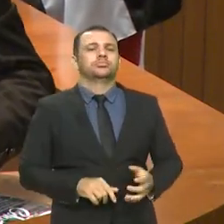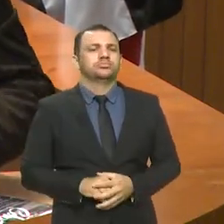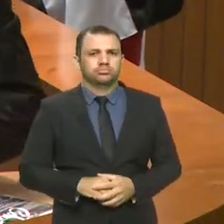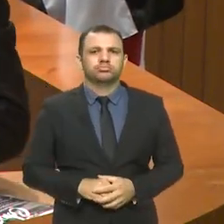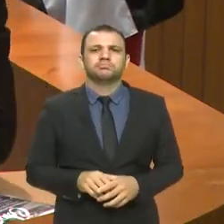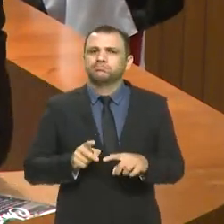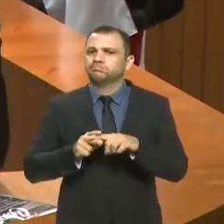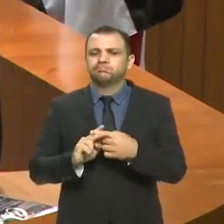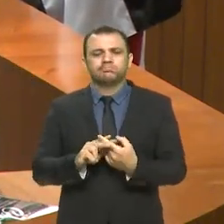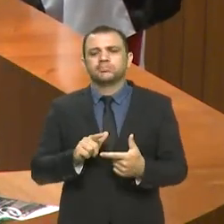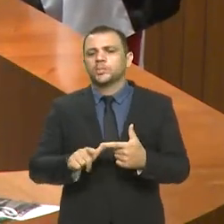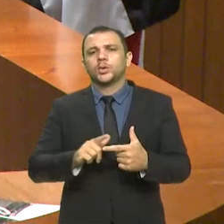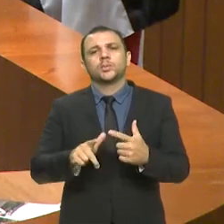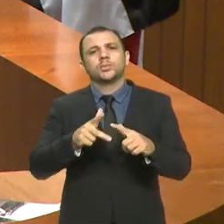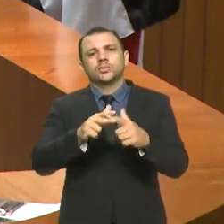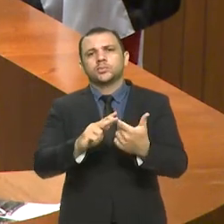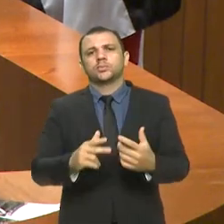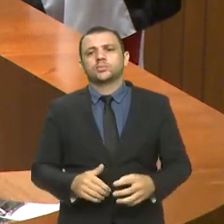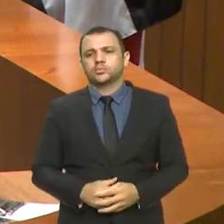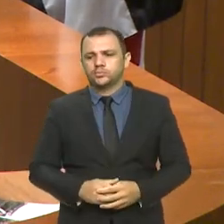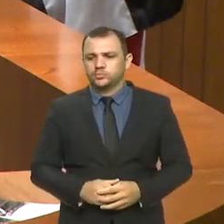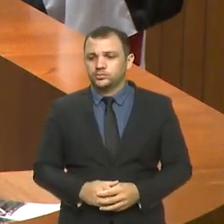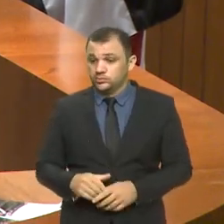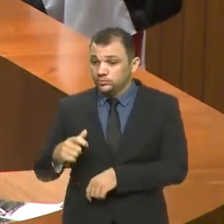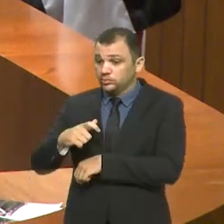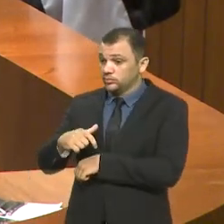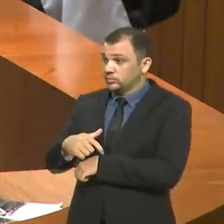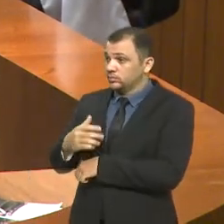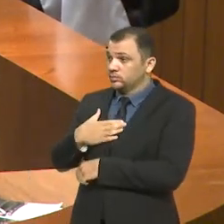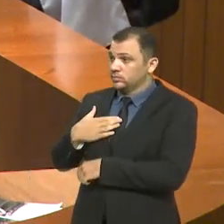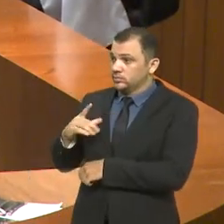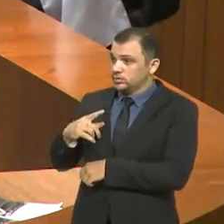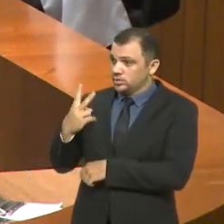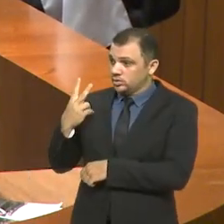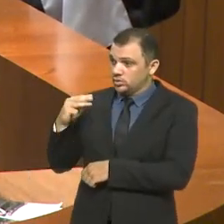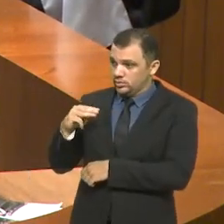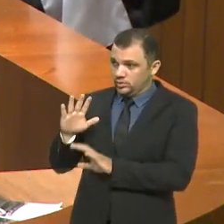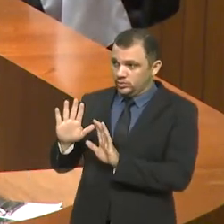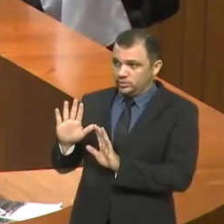corrigir. Ainda estou no tempo, senhor presidente.